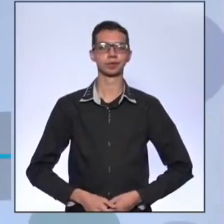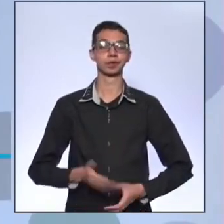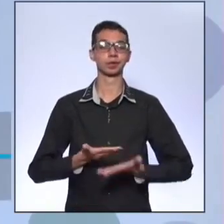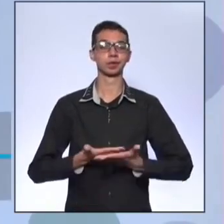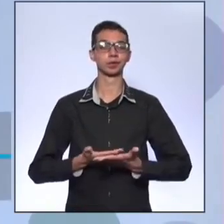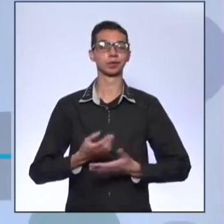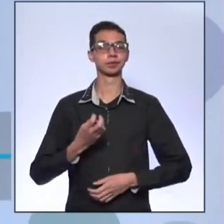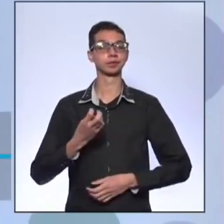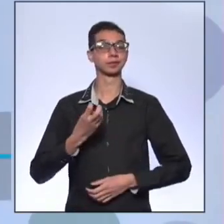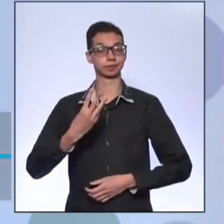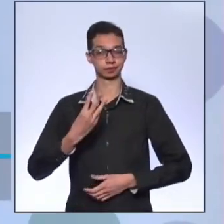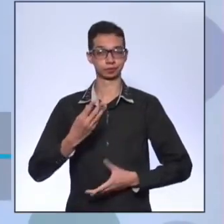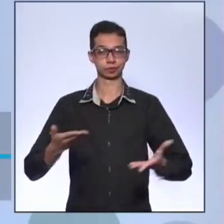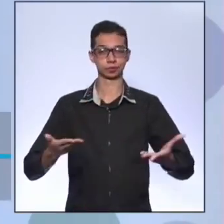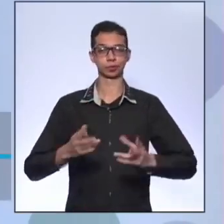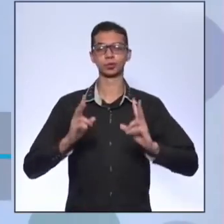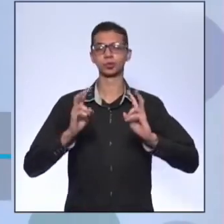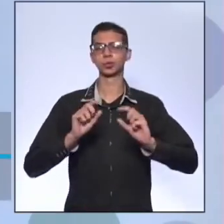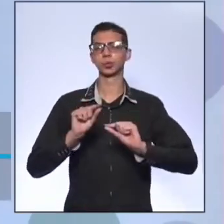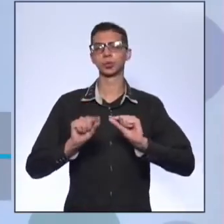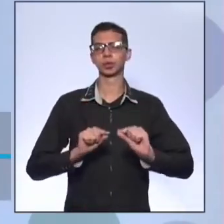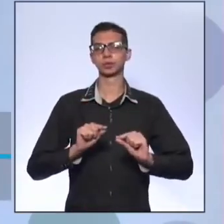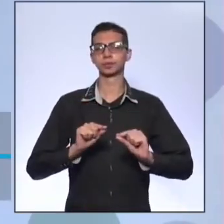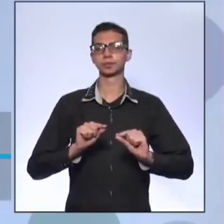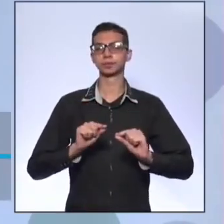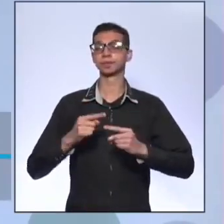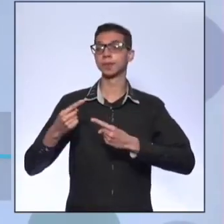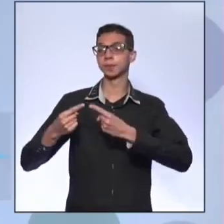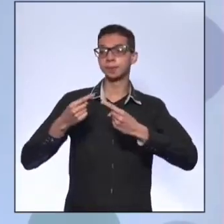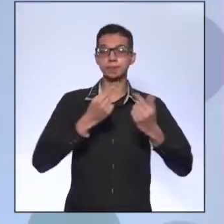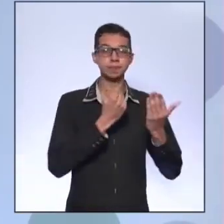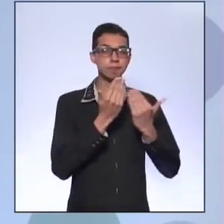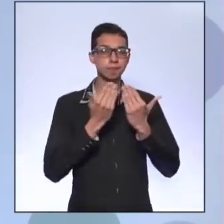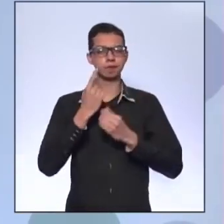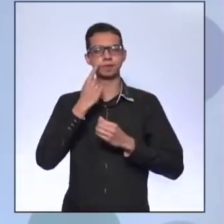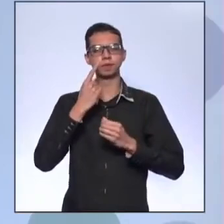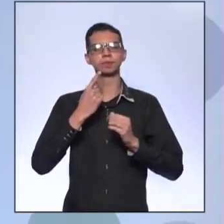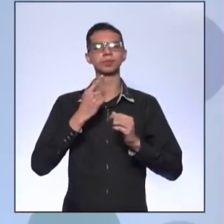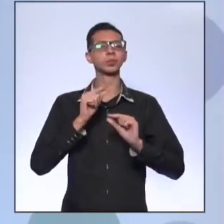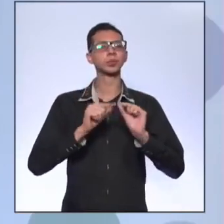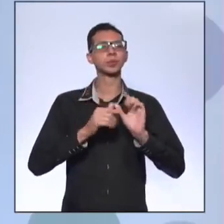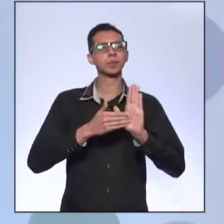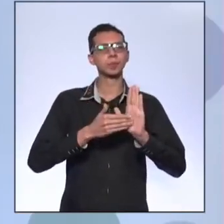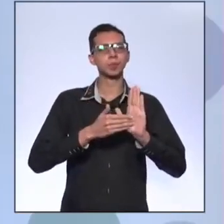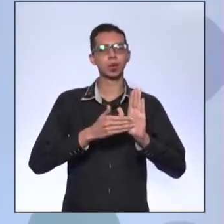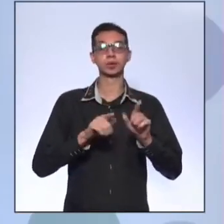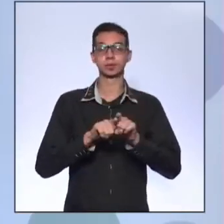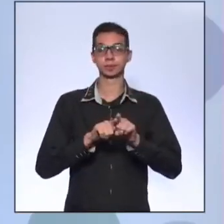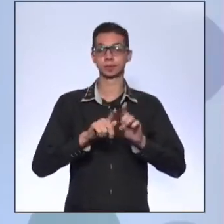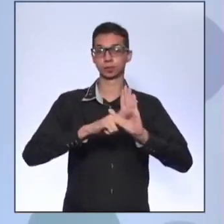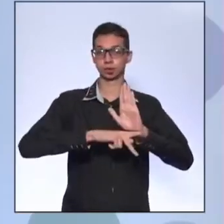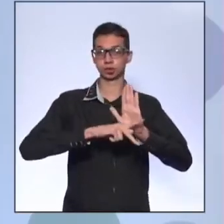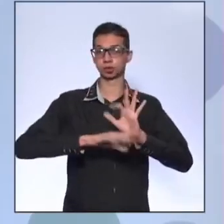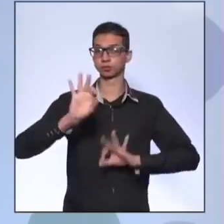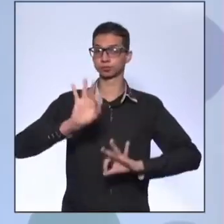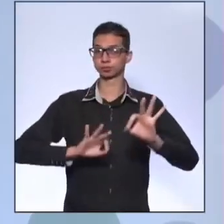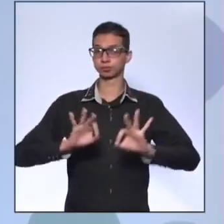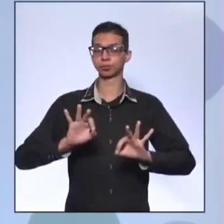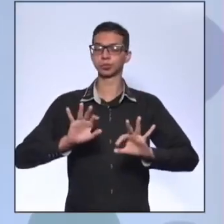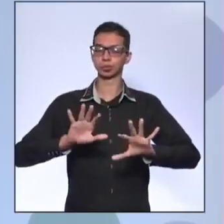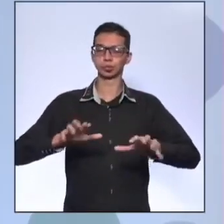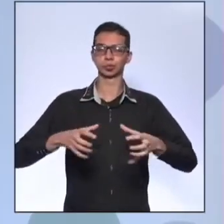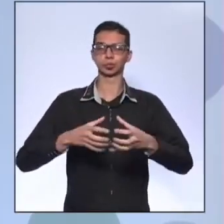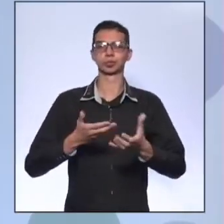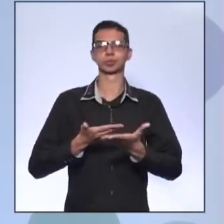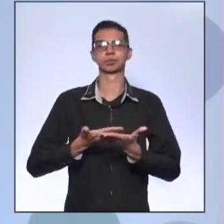tema da nossa aula de hoje é discutindo a proposta e elaborando o projeto com os estudantes. Na verdade, esta aula é uma continuação das